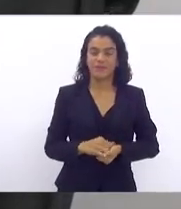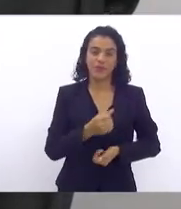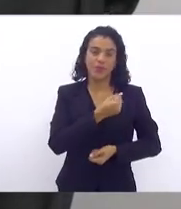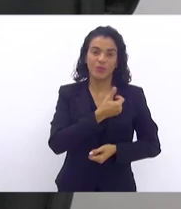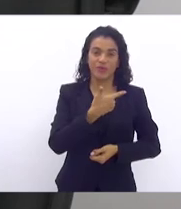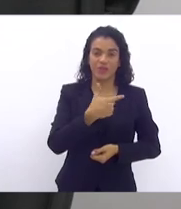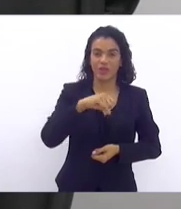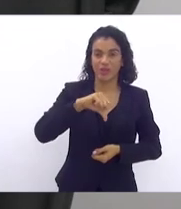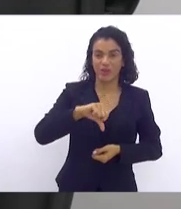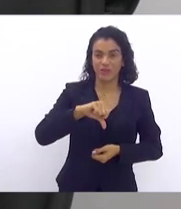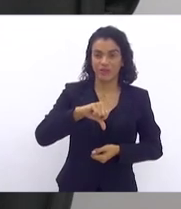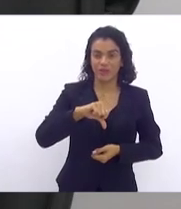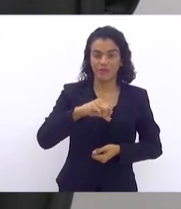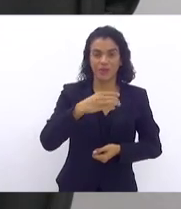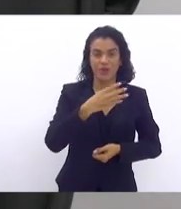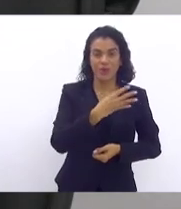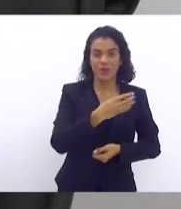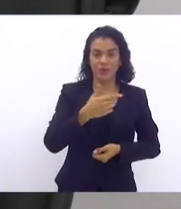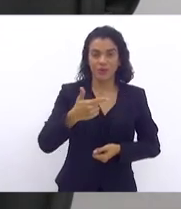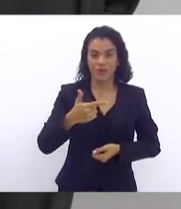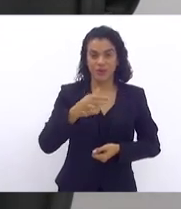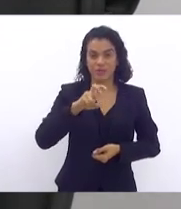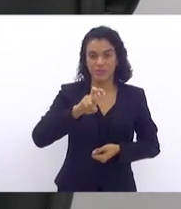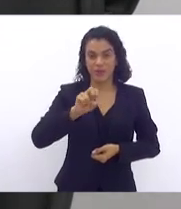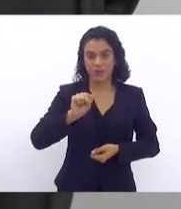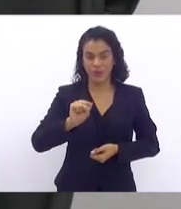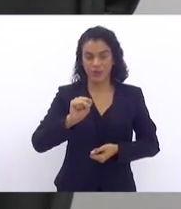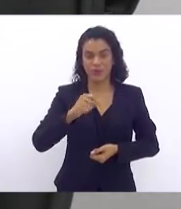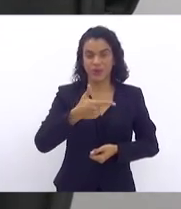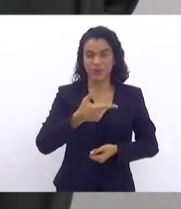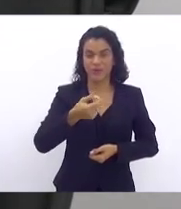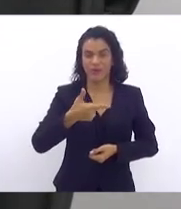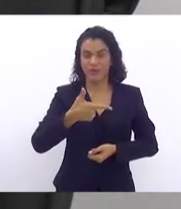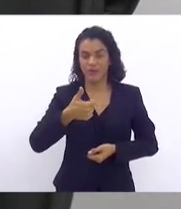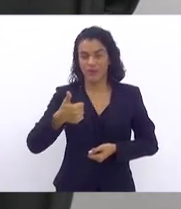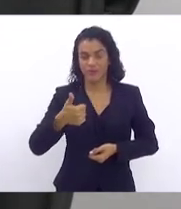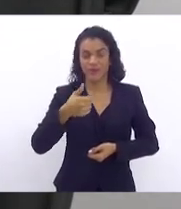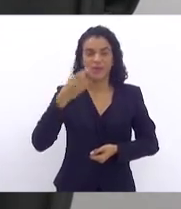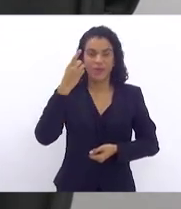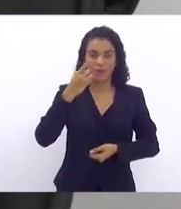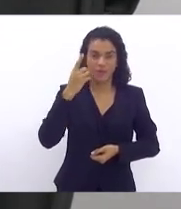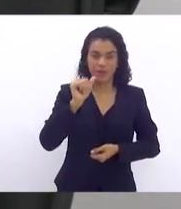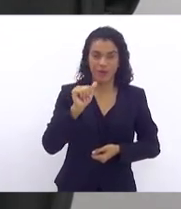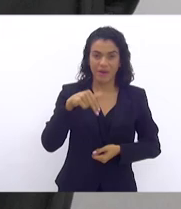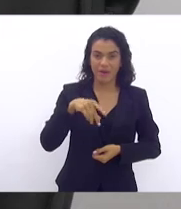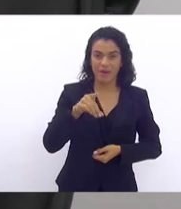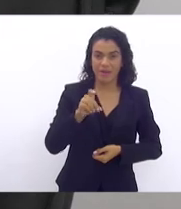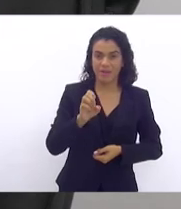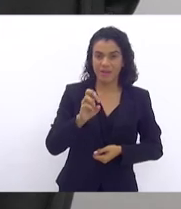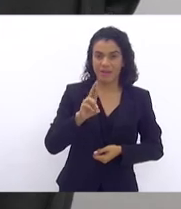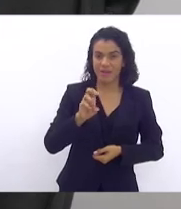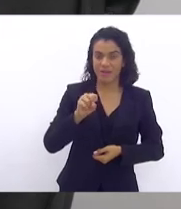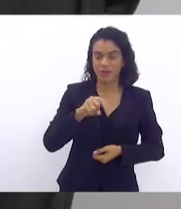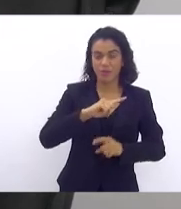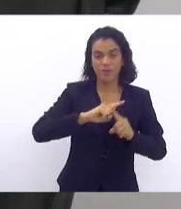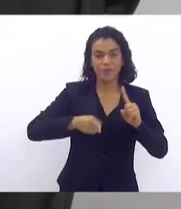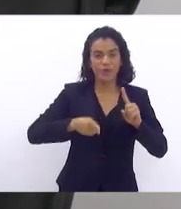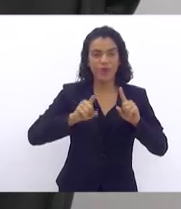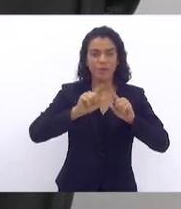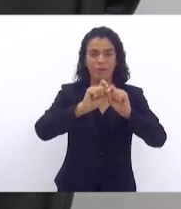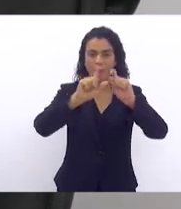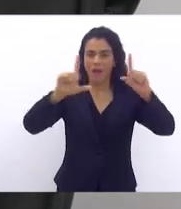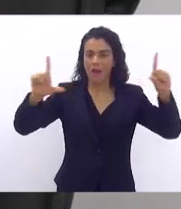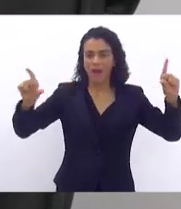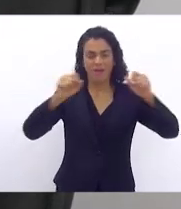29 da pauta, PL 4258 de 21, de autoria do deputado Anderson Moraes, que proíbe a fixação de